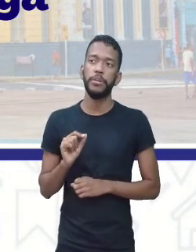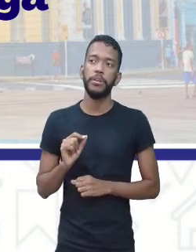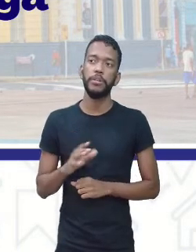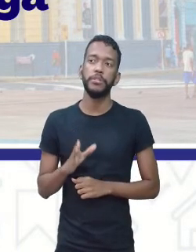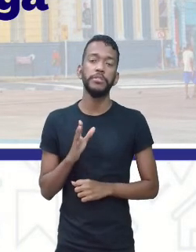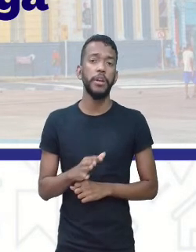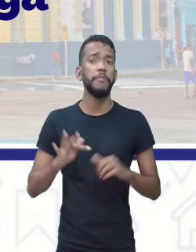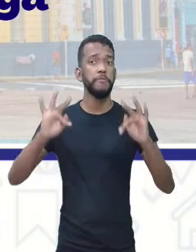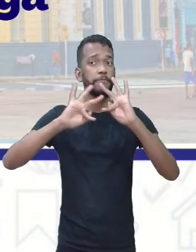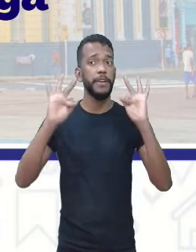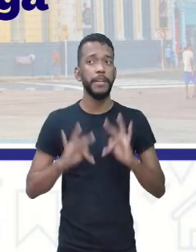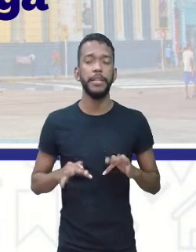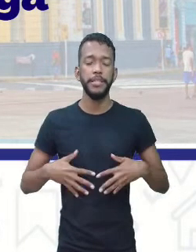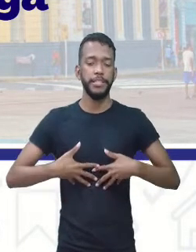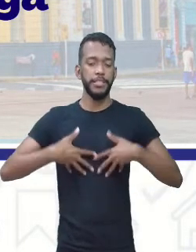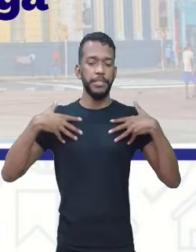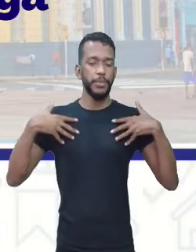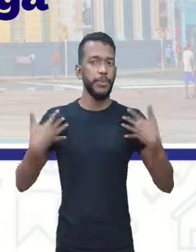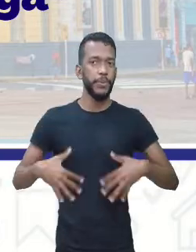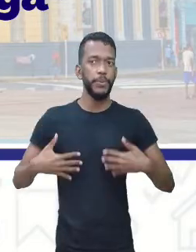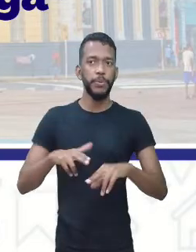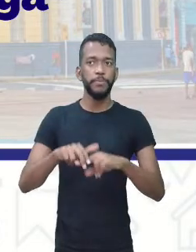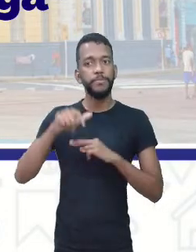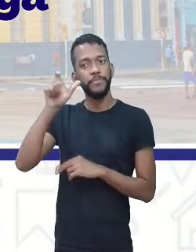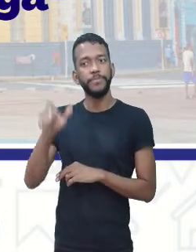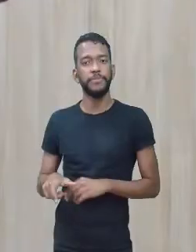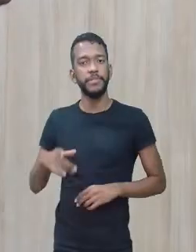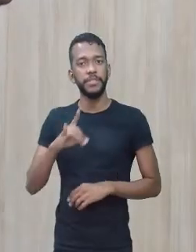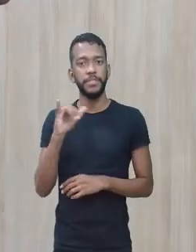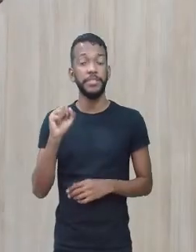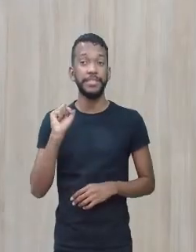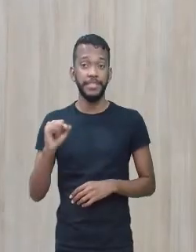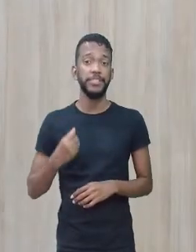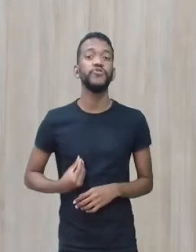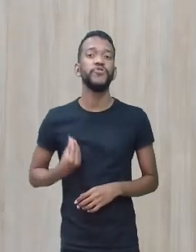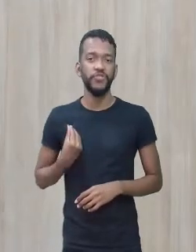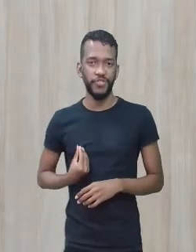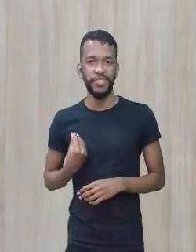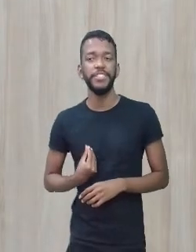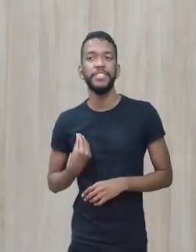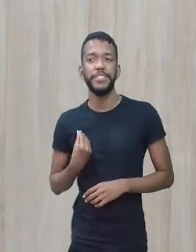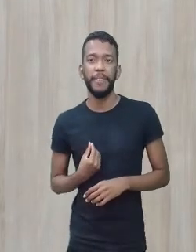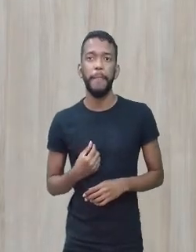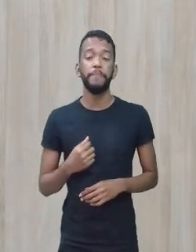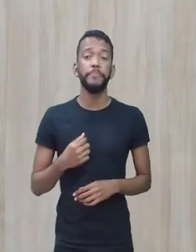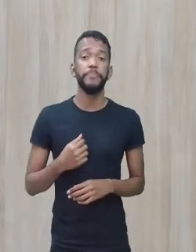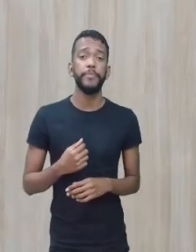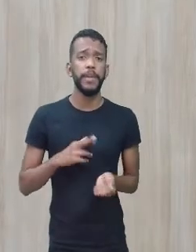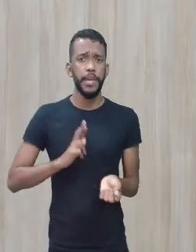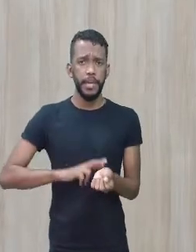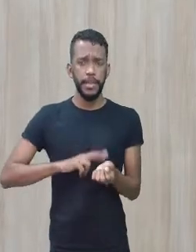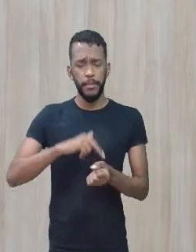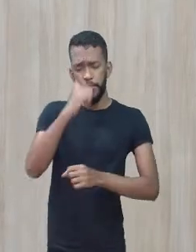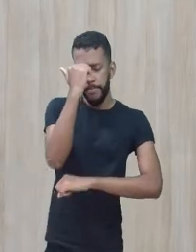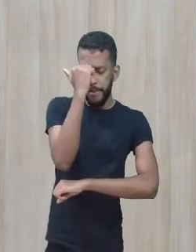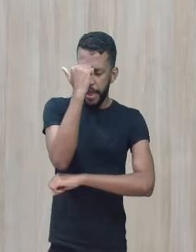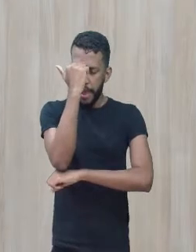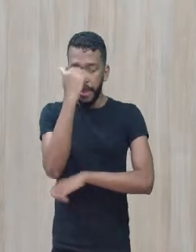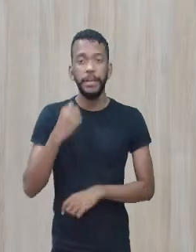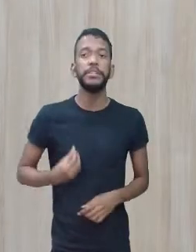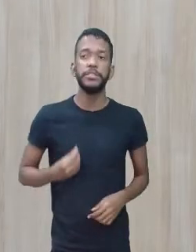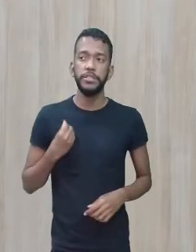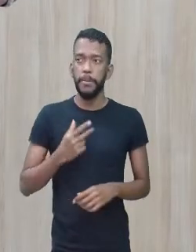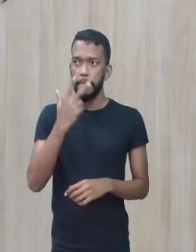muito feliz, né, com essa data, caso estivesse vivo, né? O ritmo brega, ele surgiu como uma